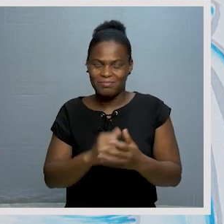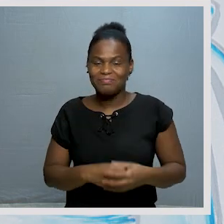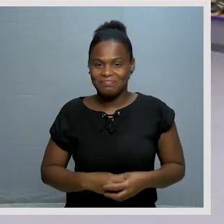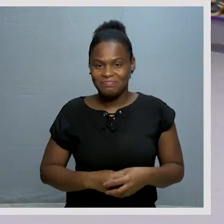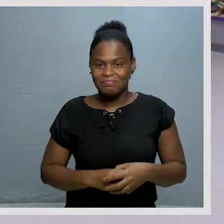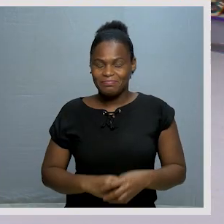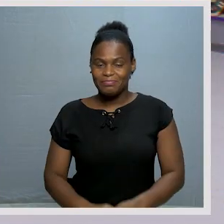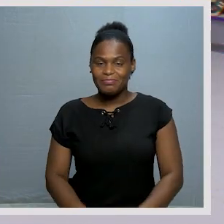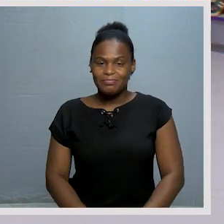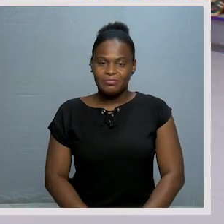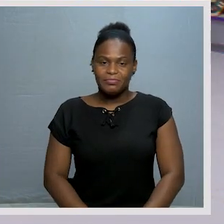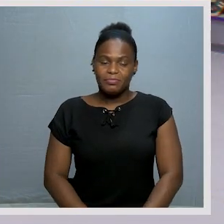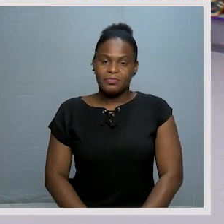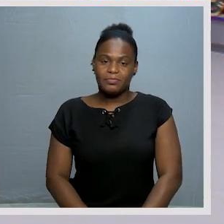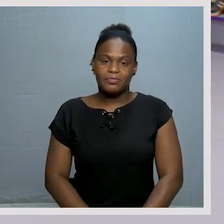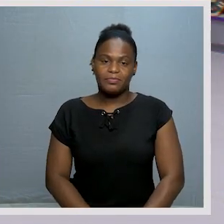existe.